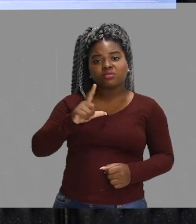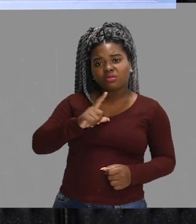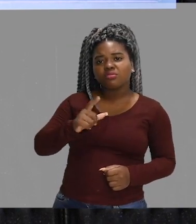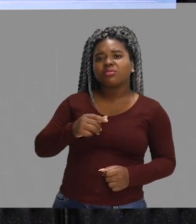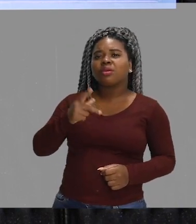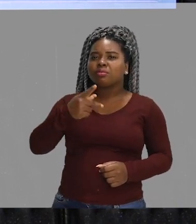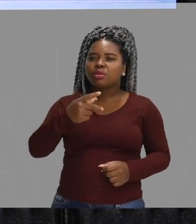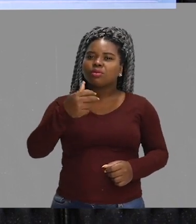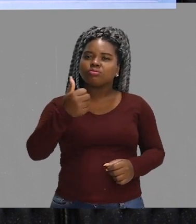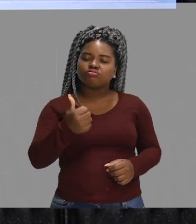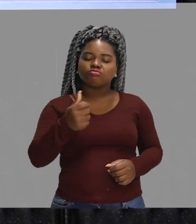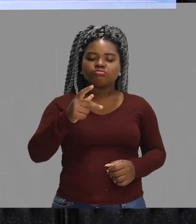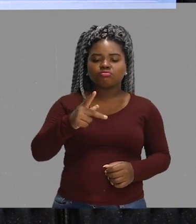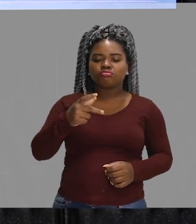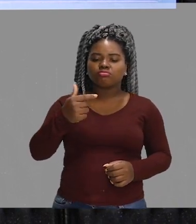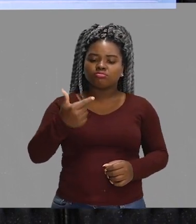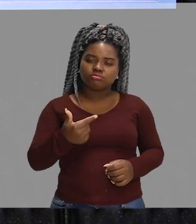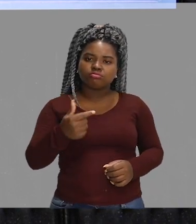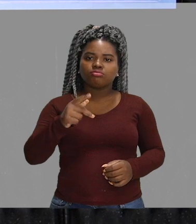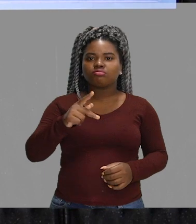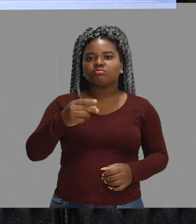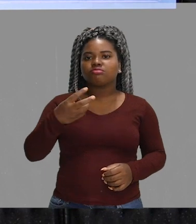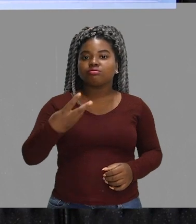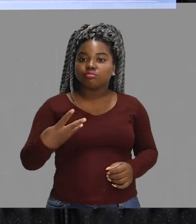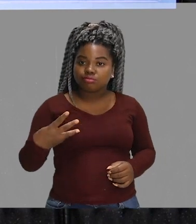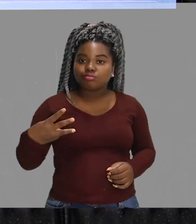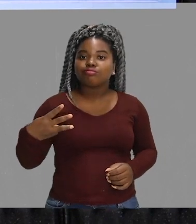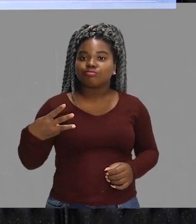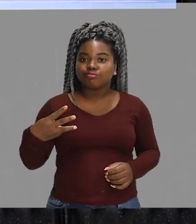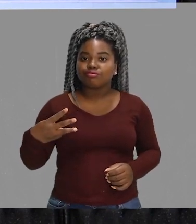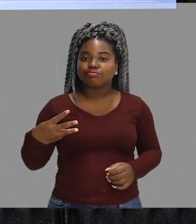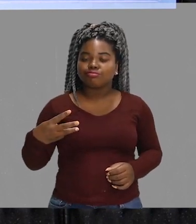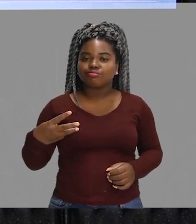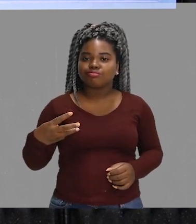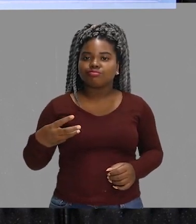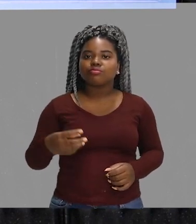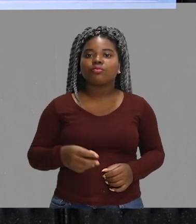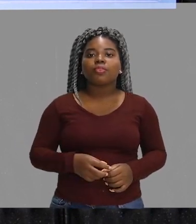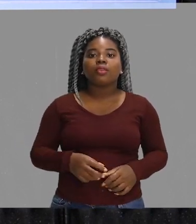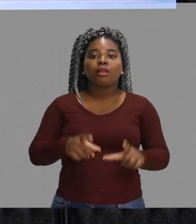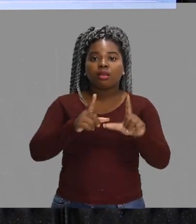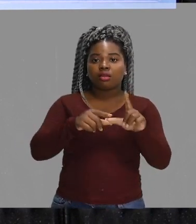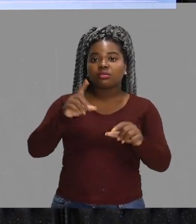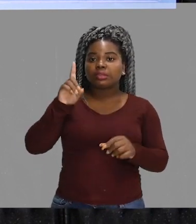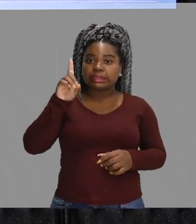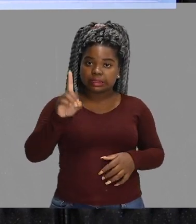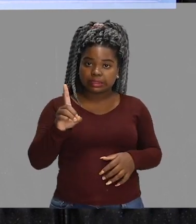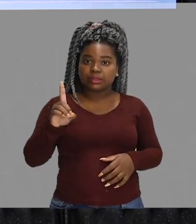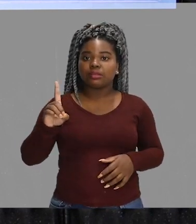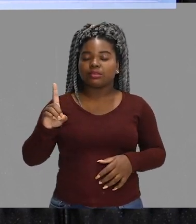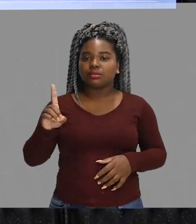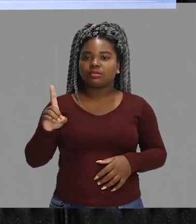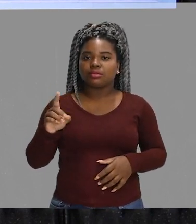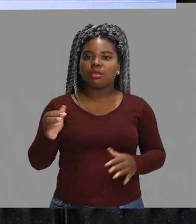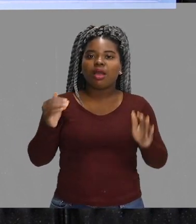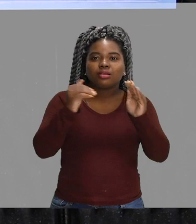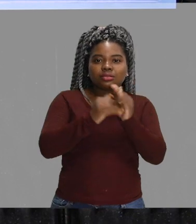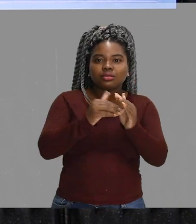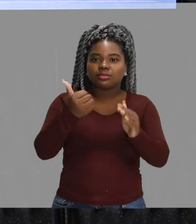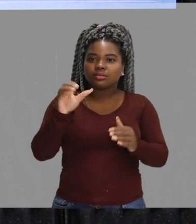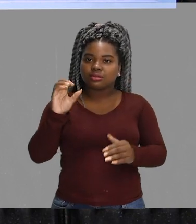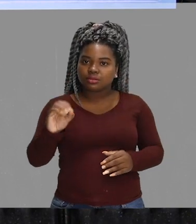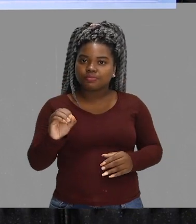uma diagonal. Então, os primeiros elétrons eles vão entrar no nível 1, subnível S, e aí, em